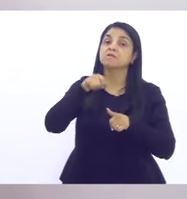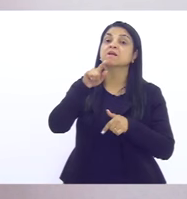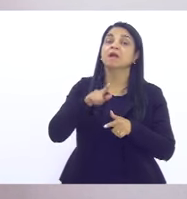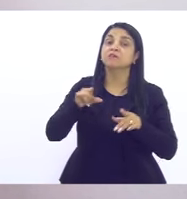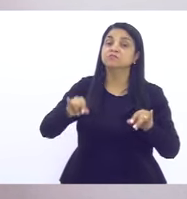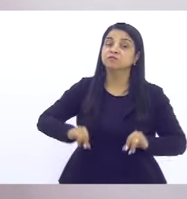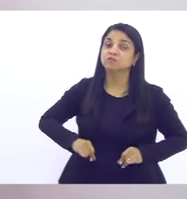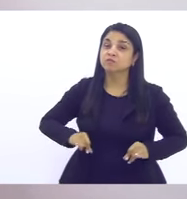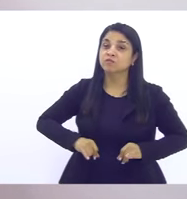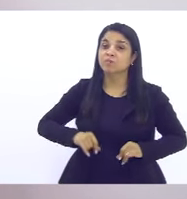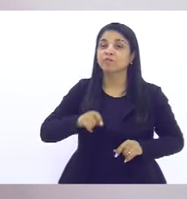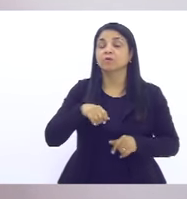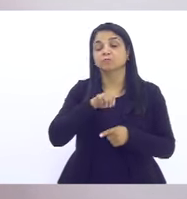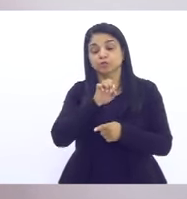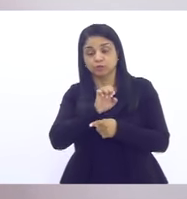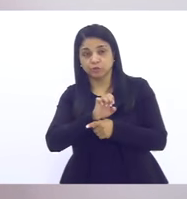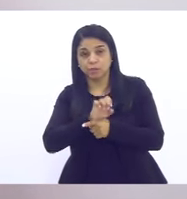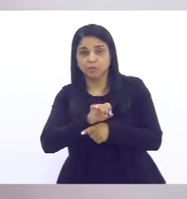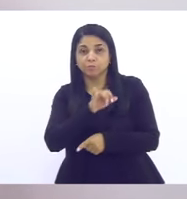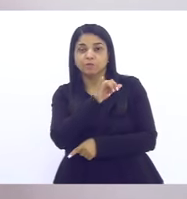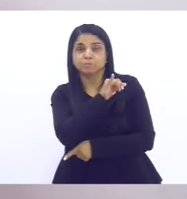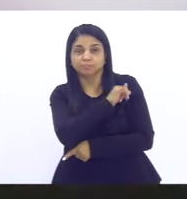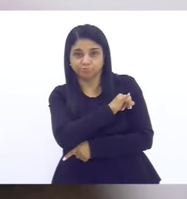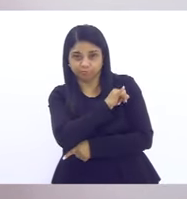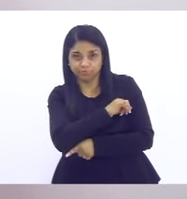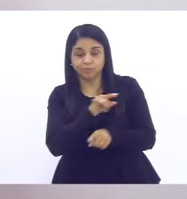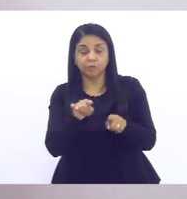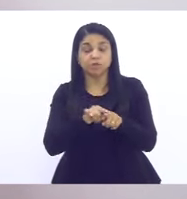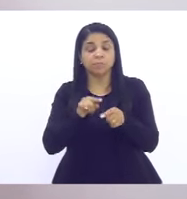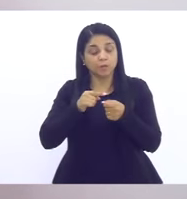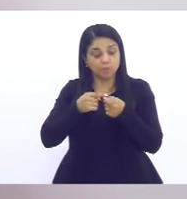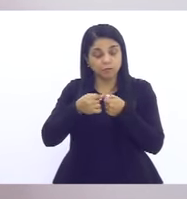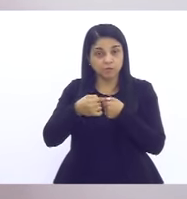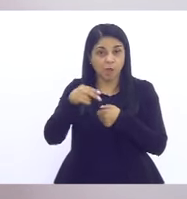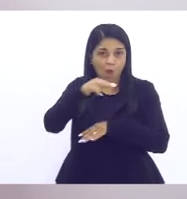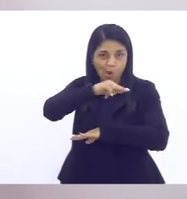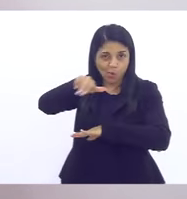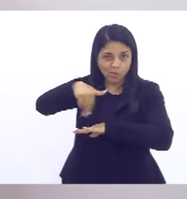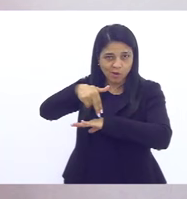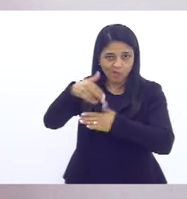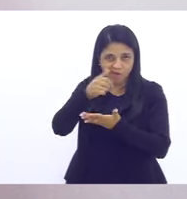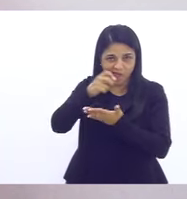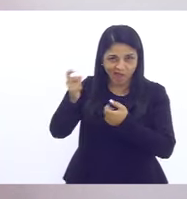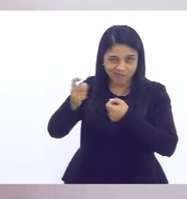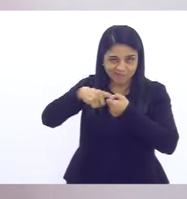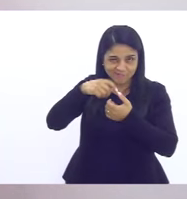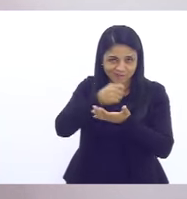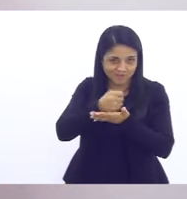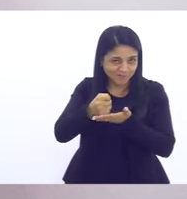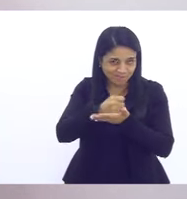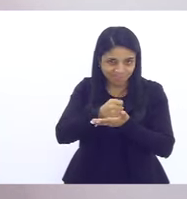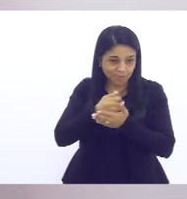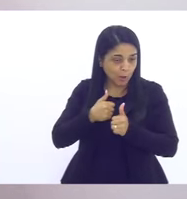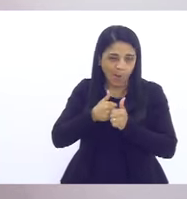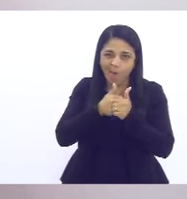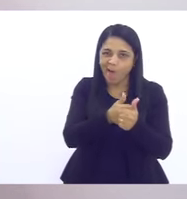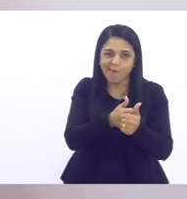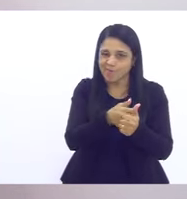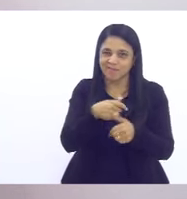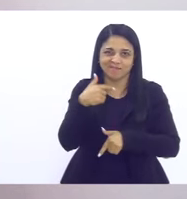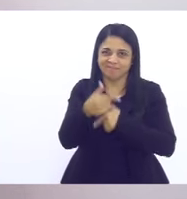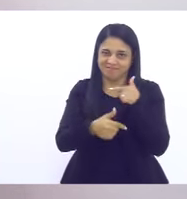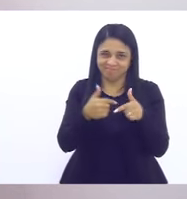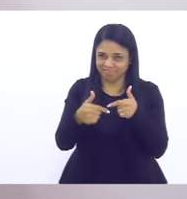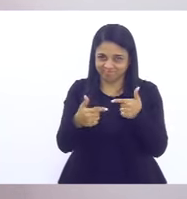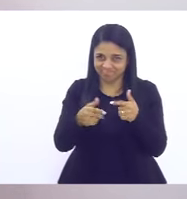estados e nos municípios, porque a União faz a concessão, mas ela não faz o devido acompanhamento.